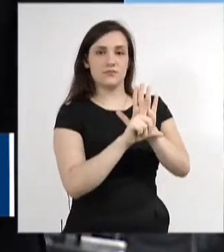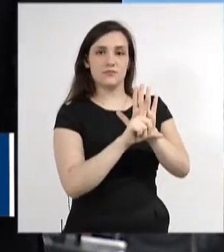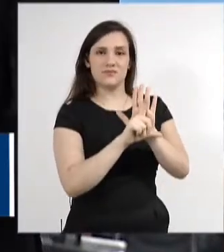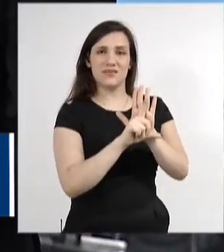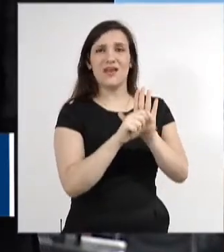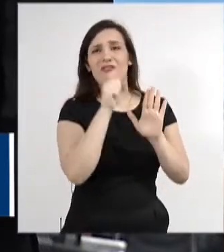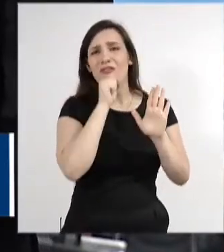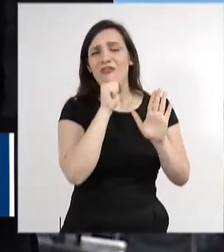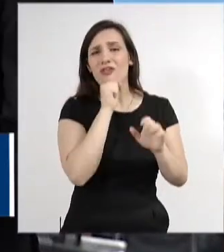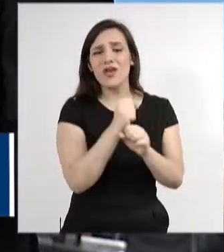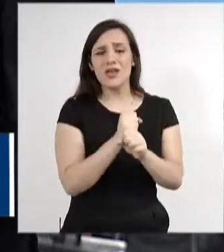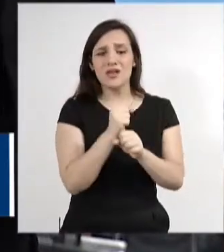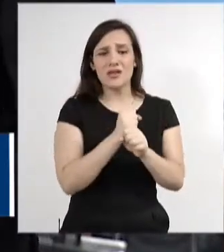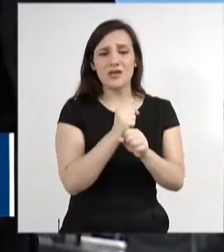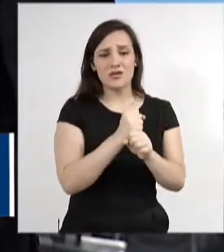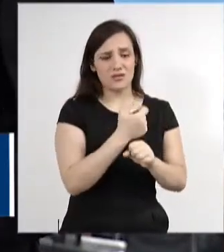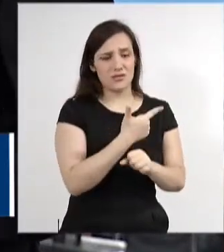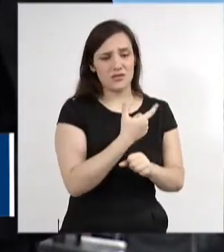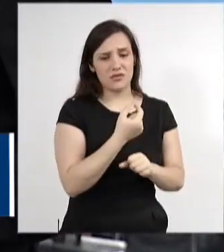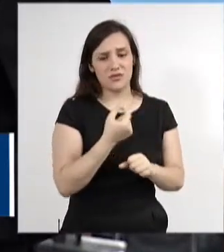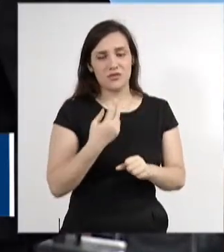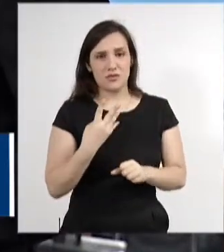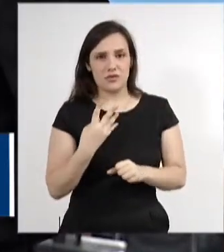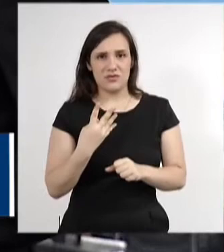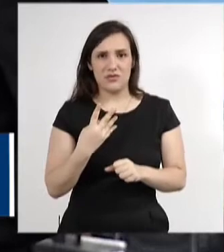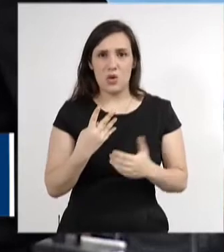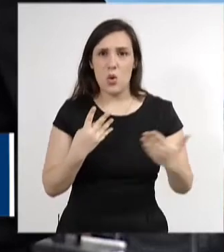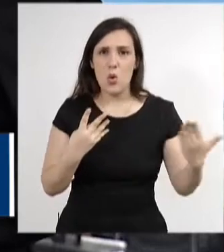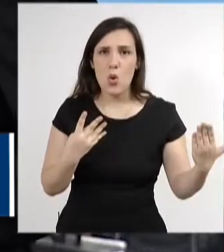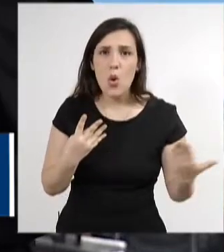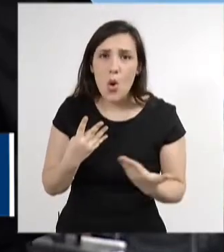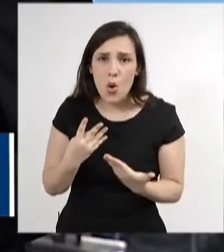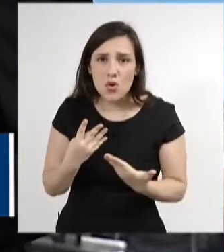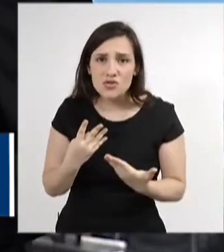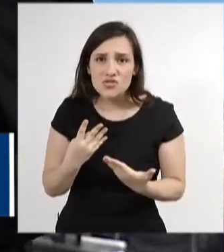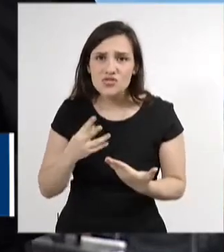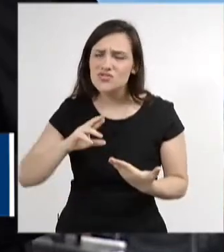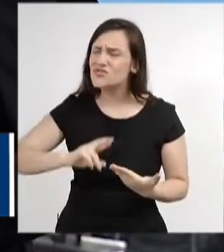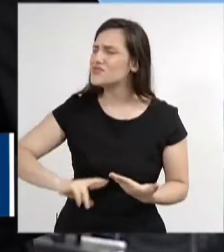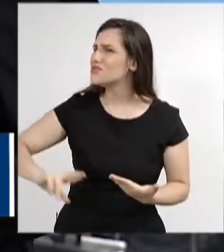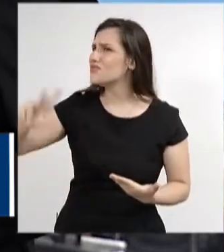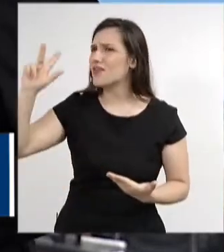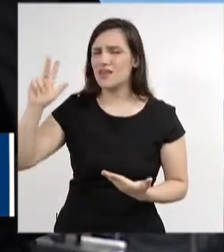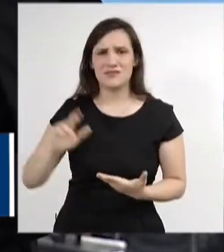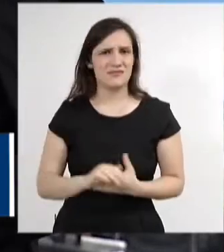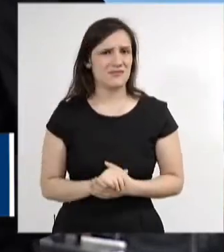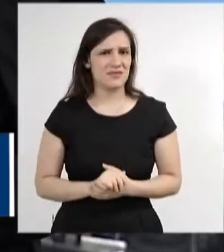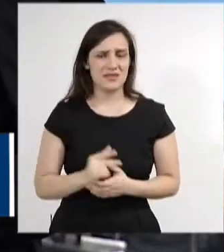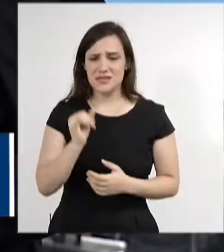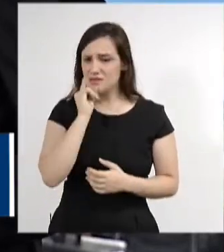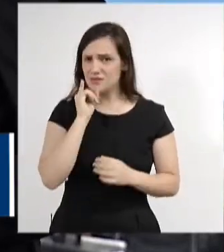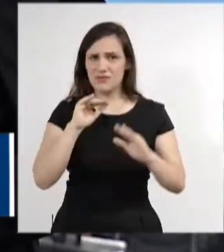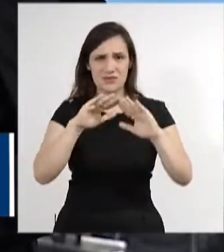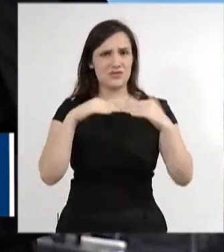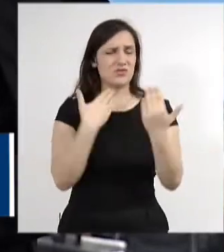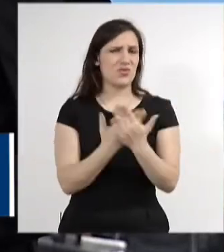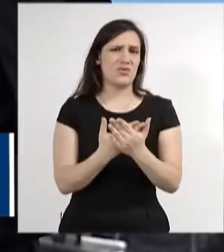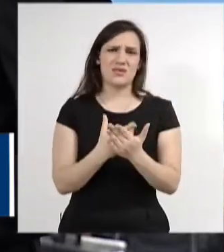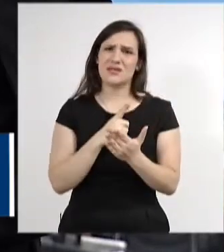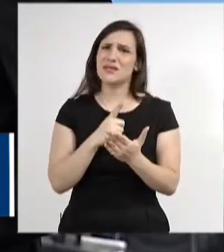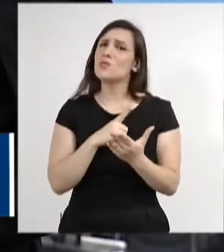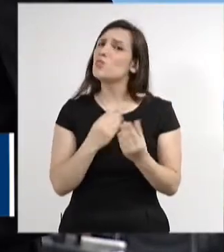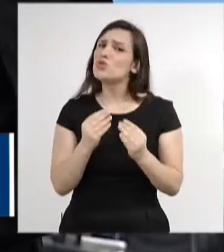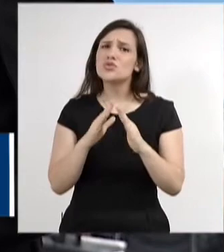de 2004. Não existiam os aparelhos que hoje nós temos. Na escola, por exemplo, a gente pode destacar, hoje tem